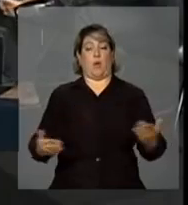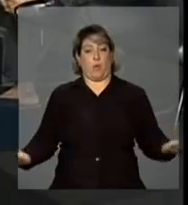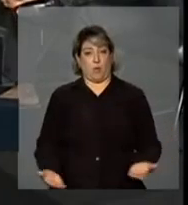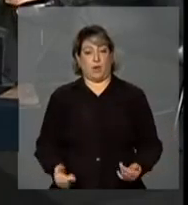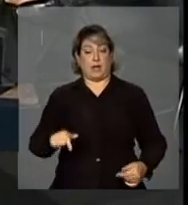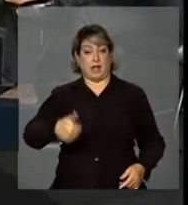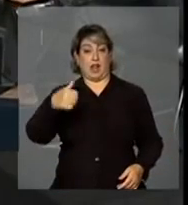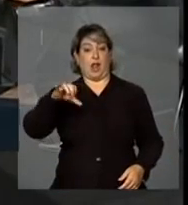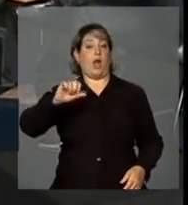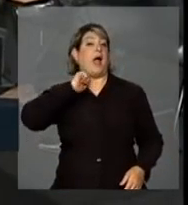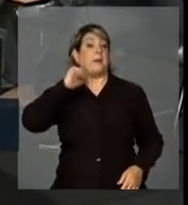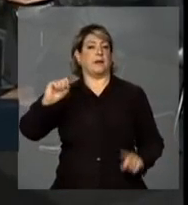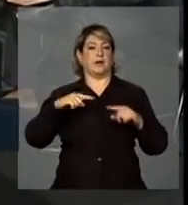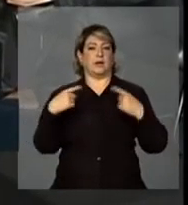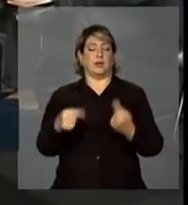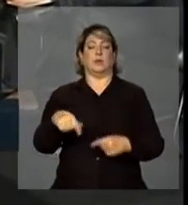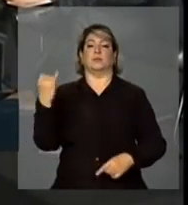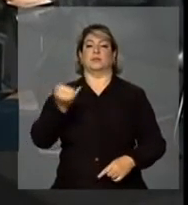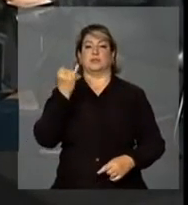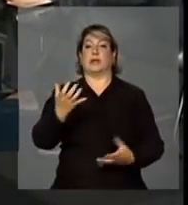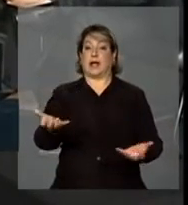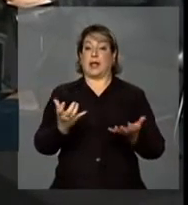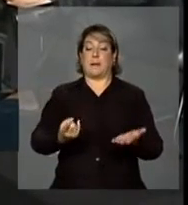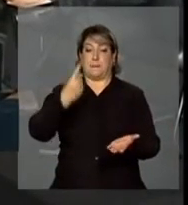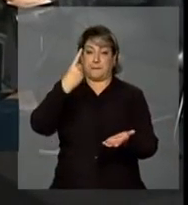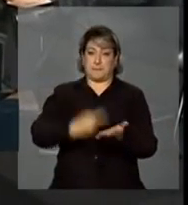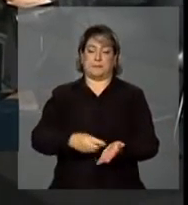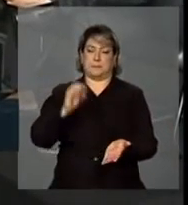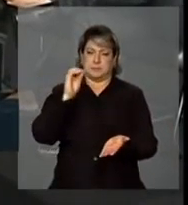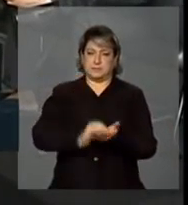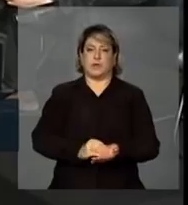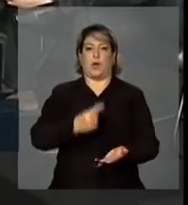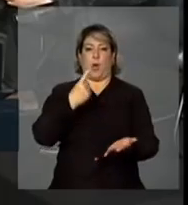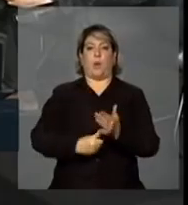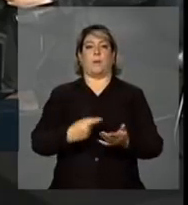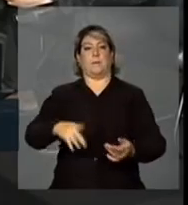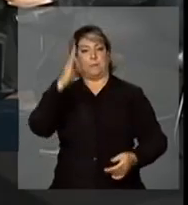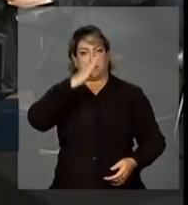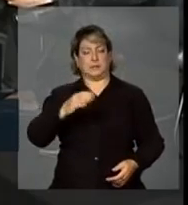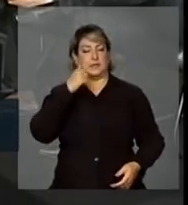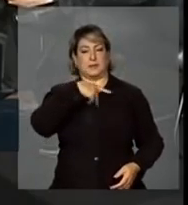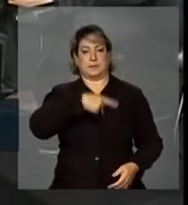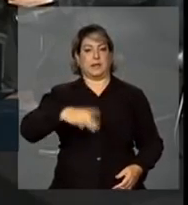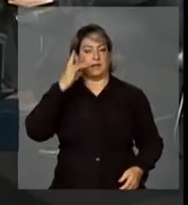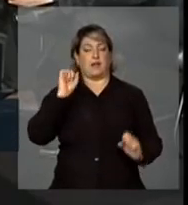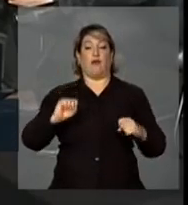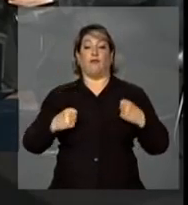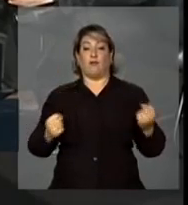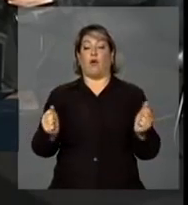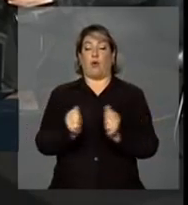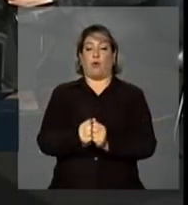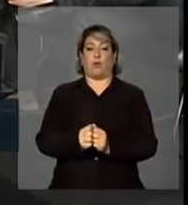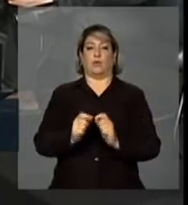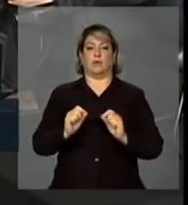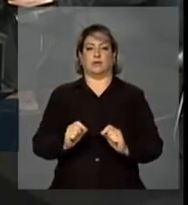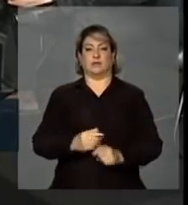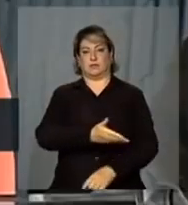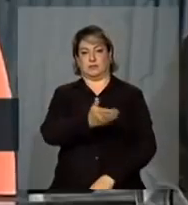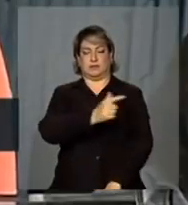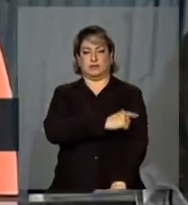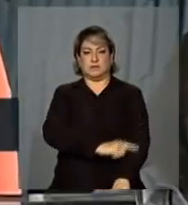19 de abril, quer marcar o compromisso do governo brasileiro e da presidenta Dilma, forte compromisso com a